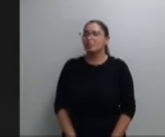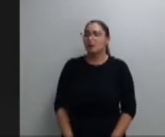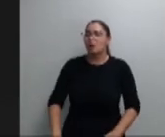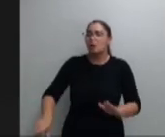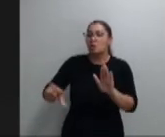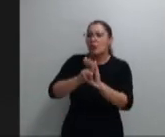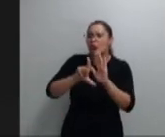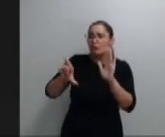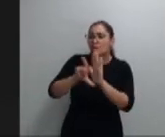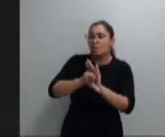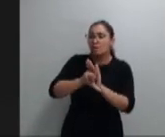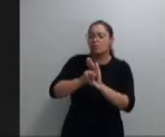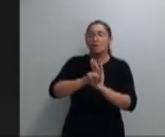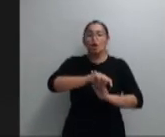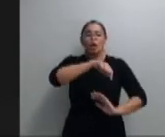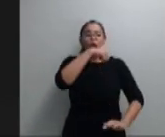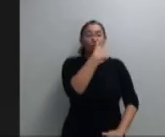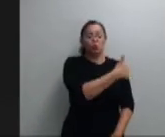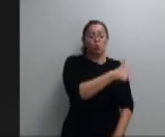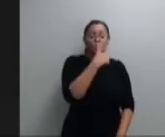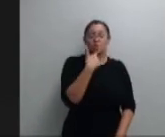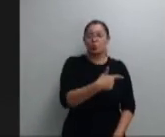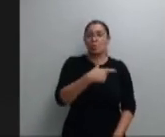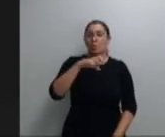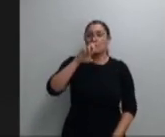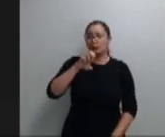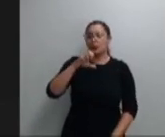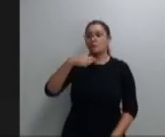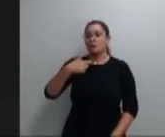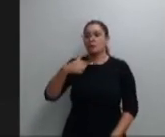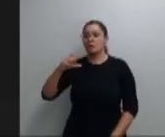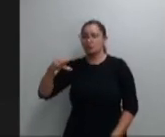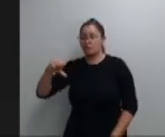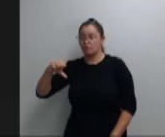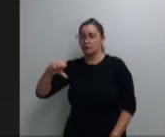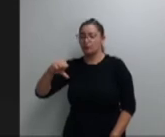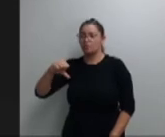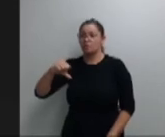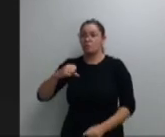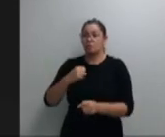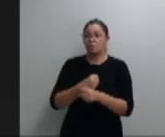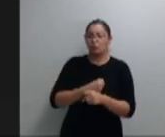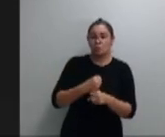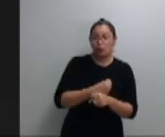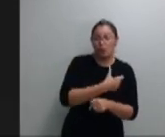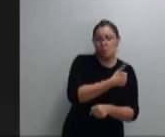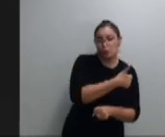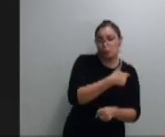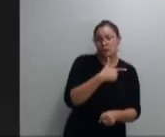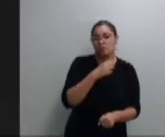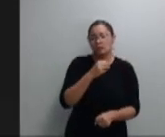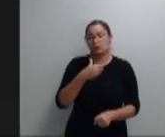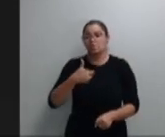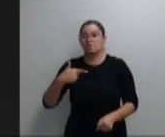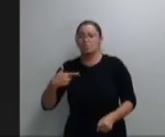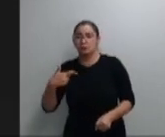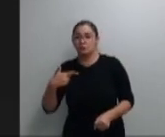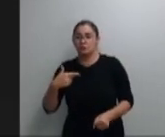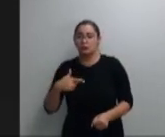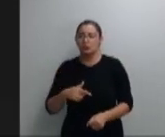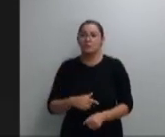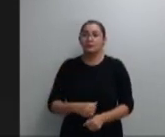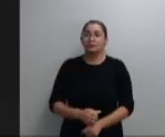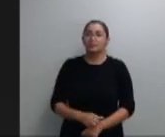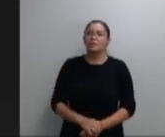.529 de 2011 e outrora na lei 8.884 de 94 que